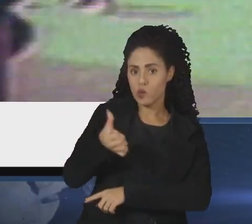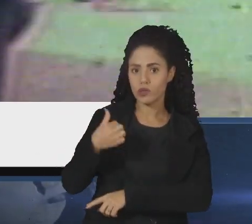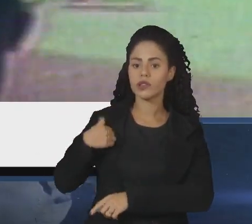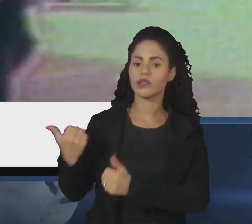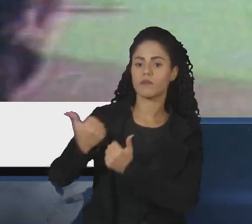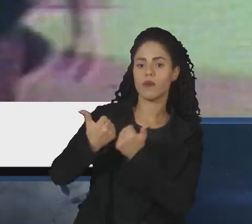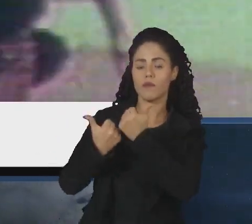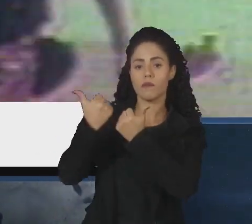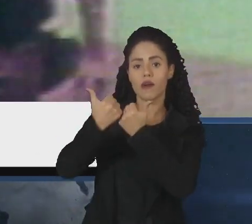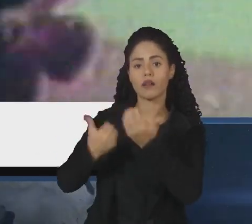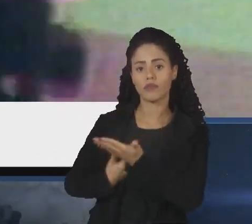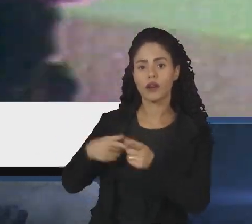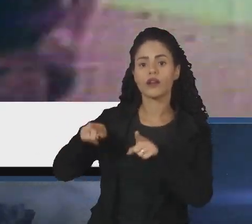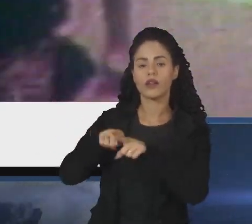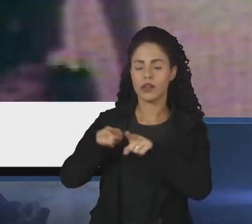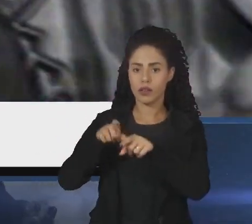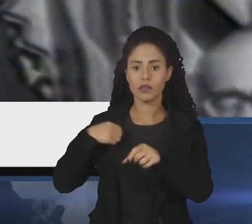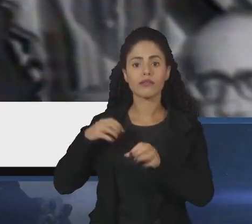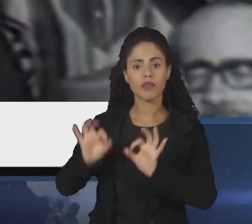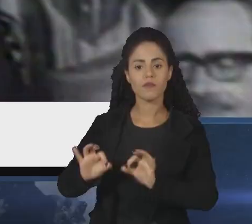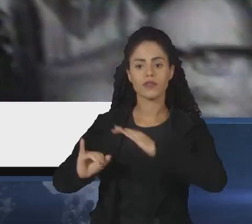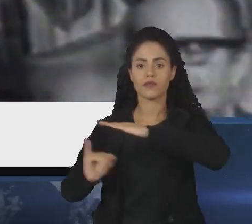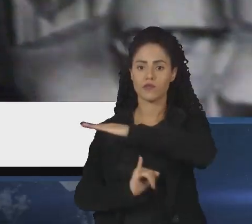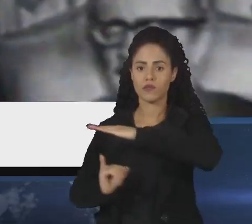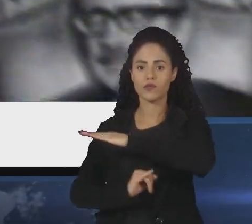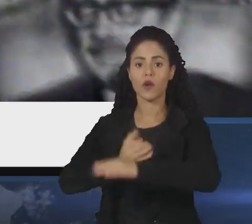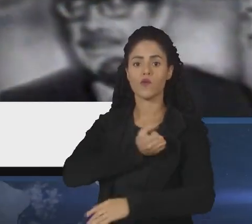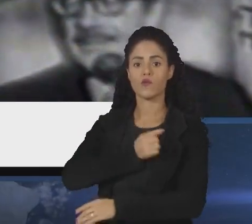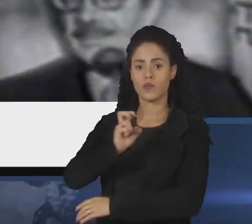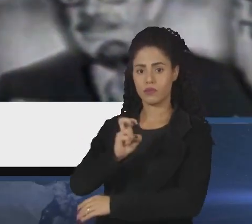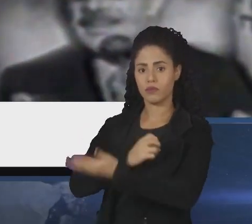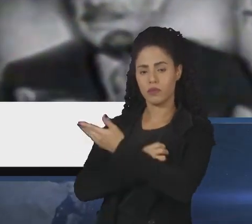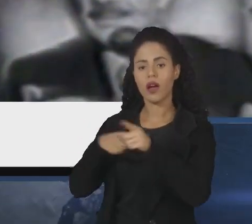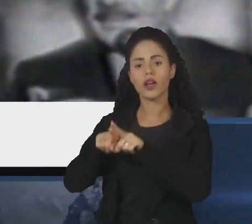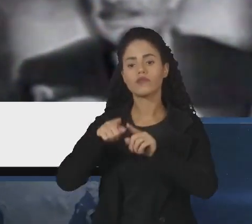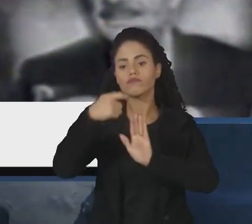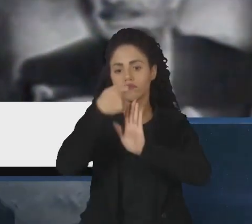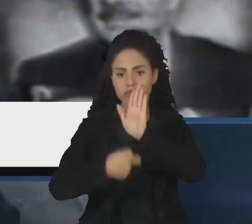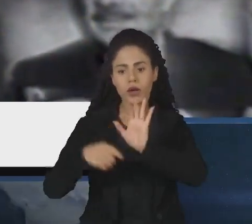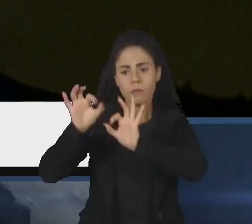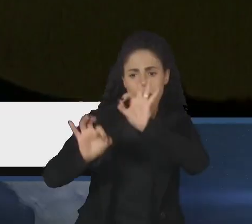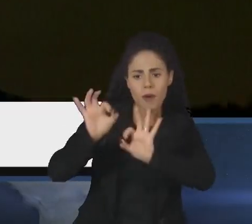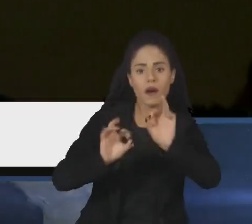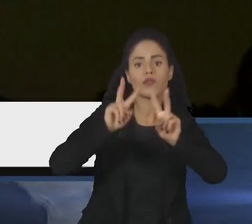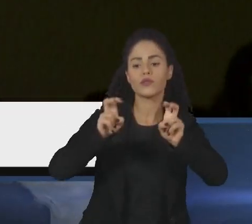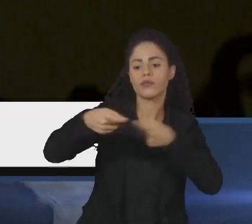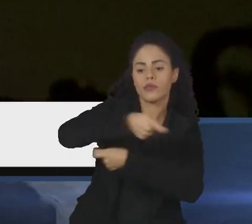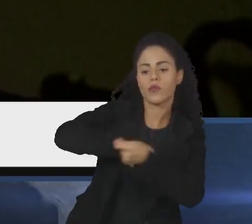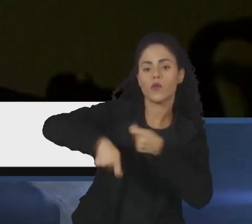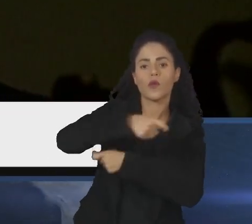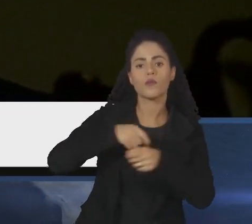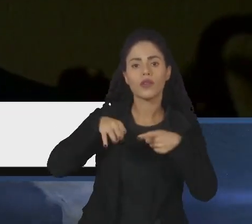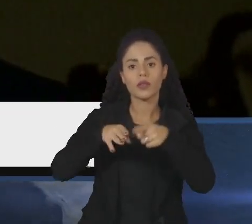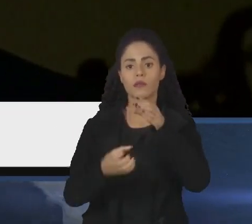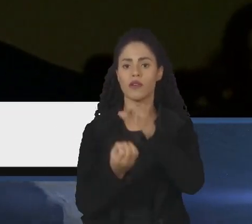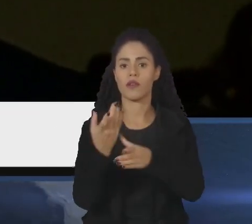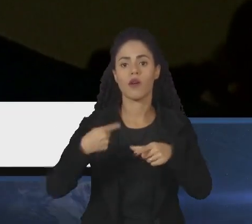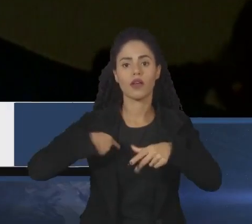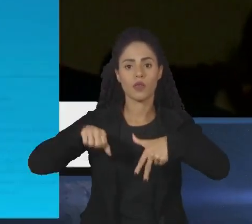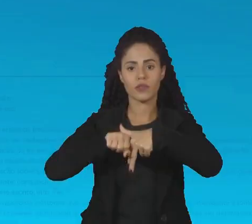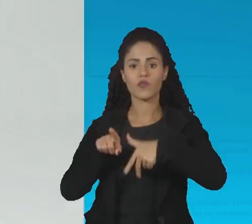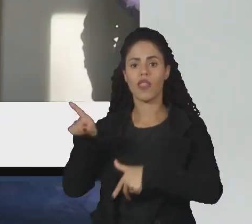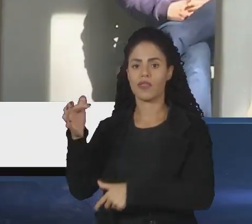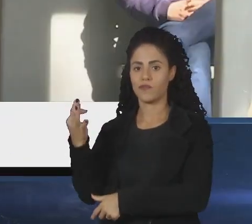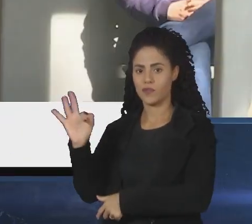do ato institucional número 5, além de ser um dos autores do chamado Milagre Econômico e embaixador do Brasil na